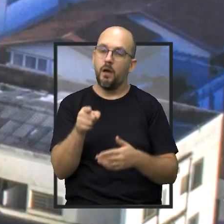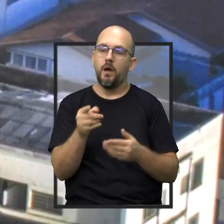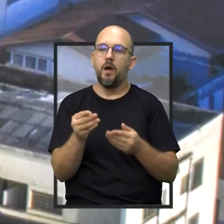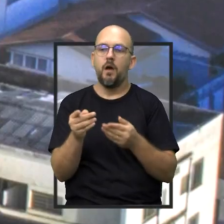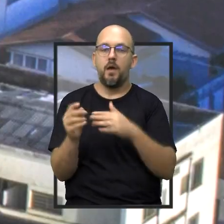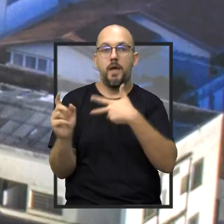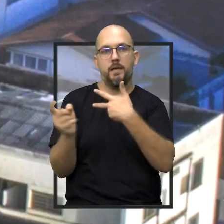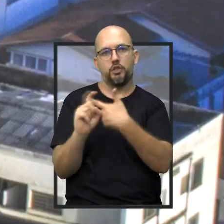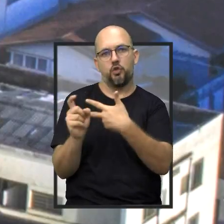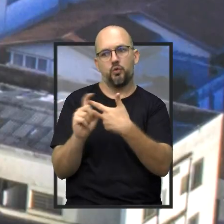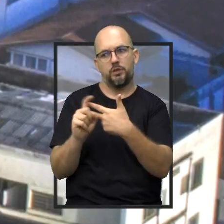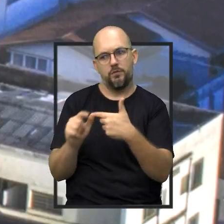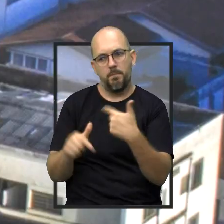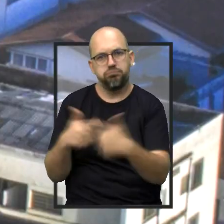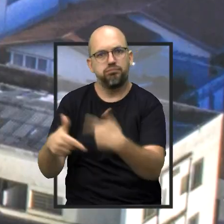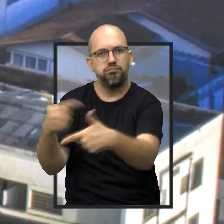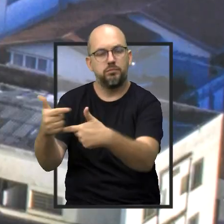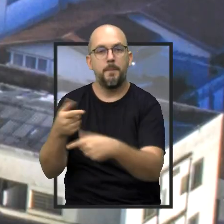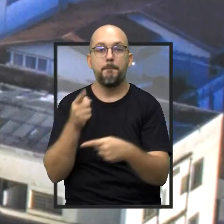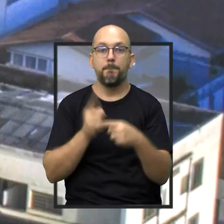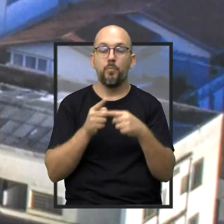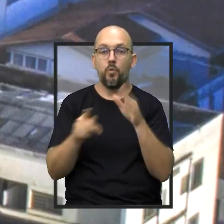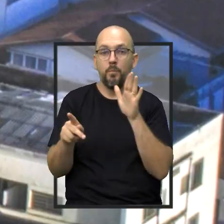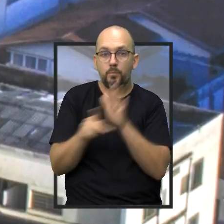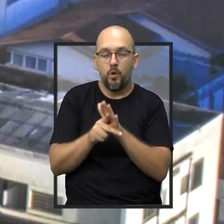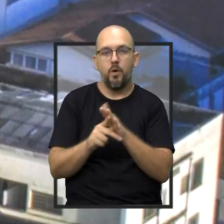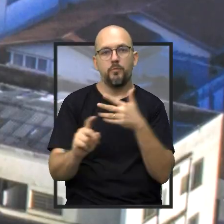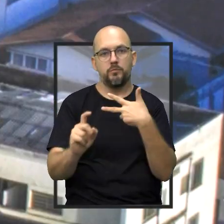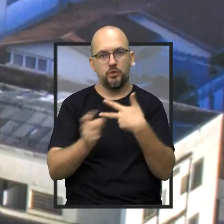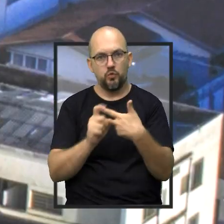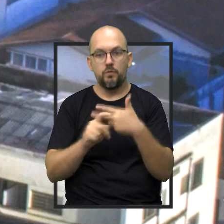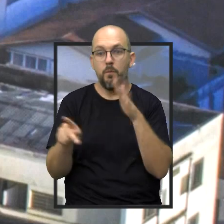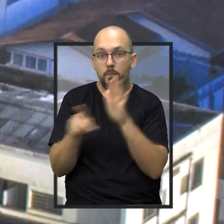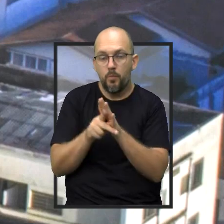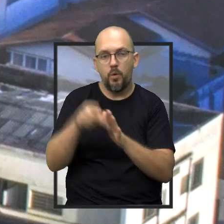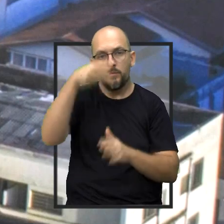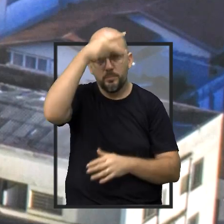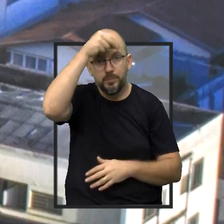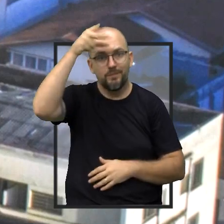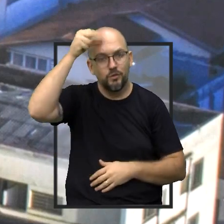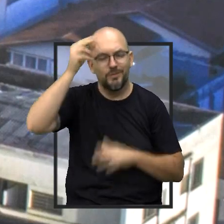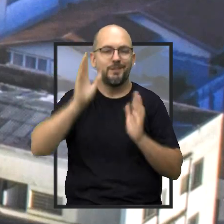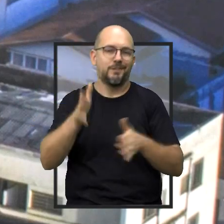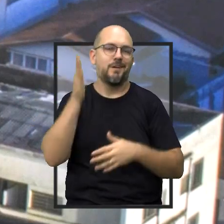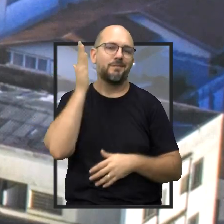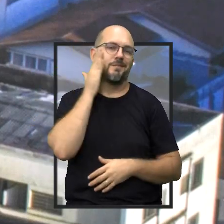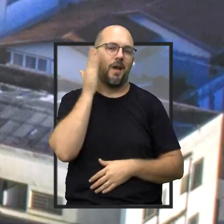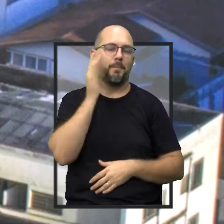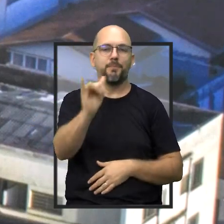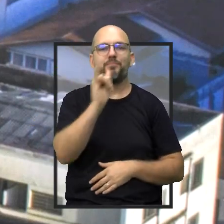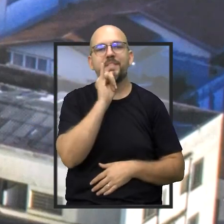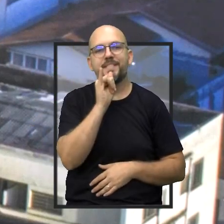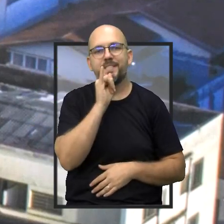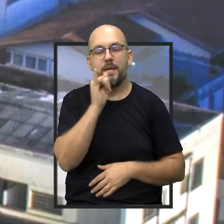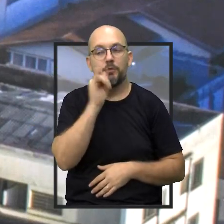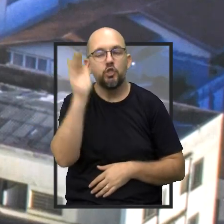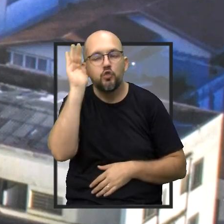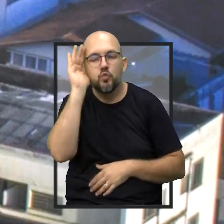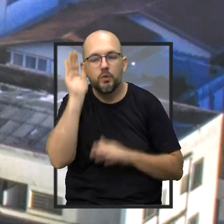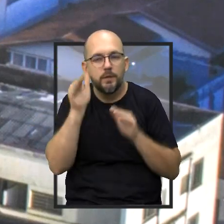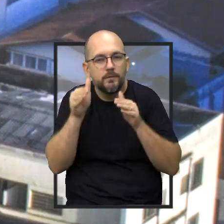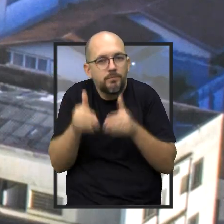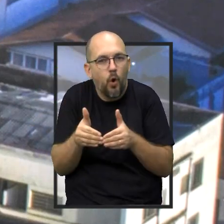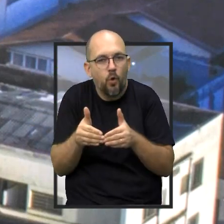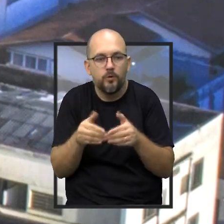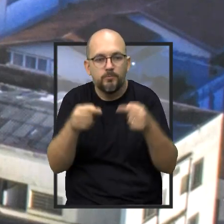cabe ao executivo executar, porque o próprio executivo, a própria prefeitura, já sabe que, por exemplo, a escuta especializada